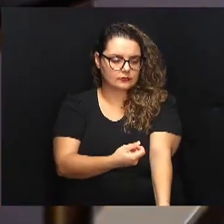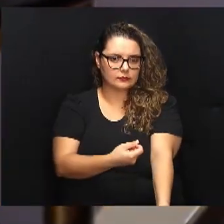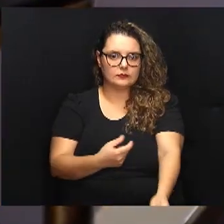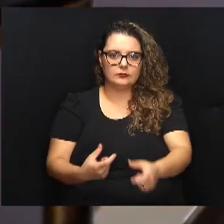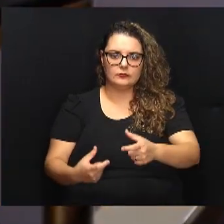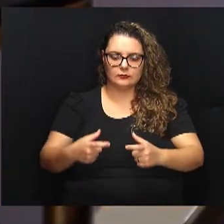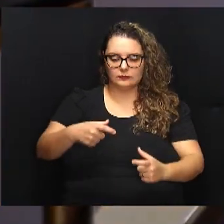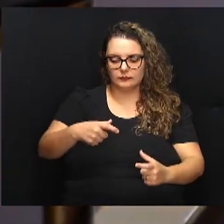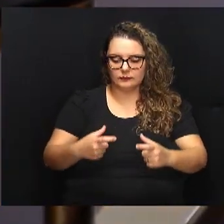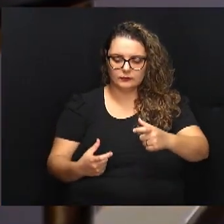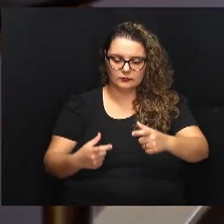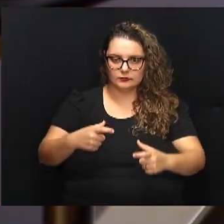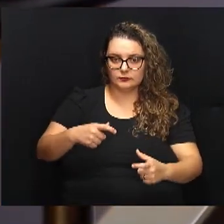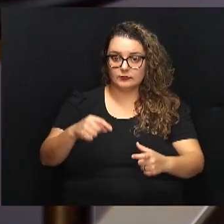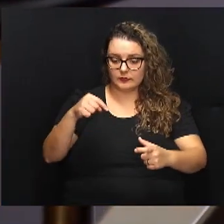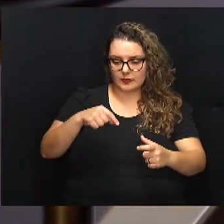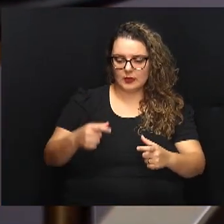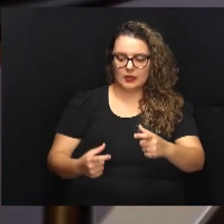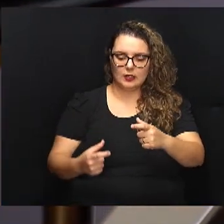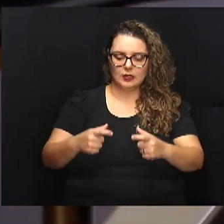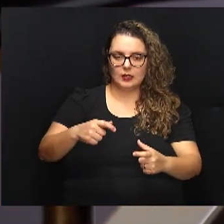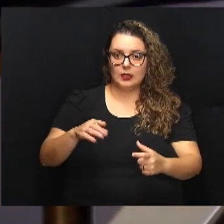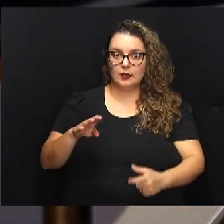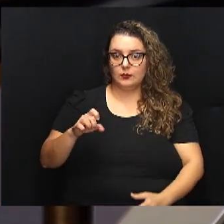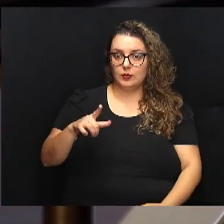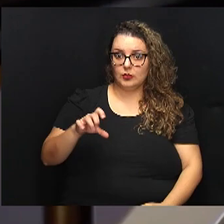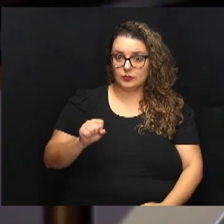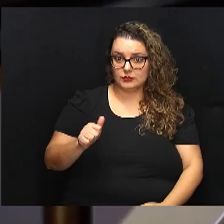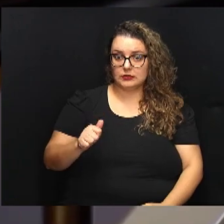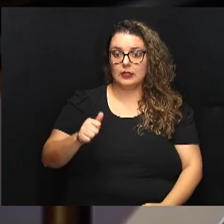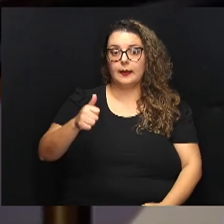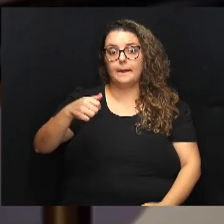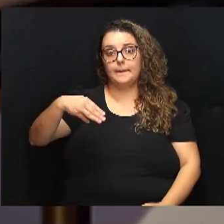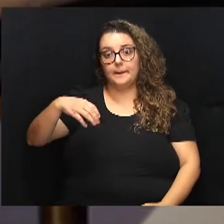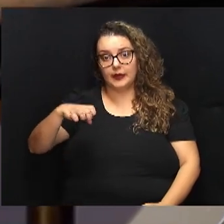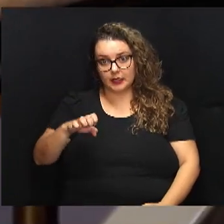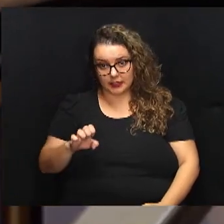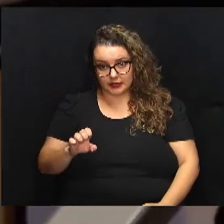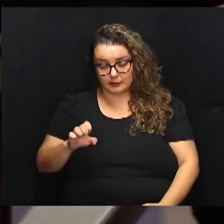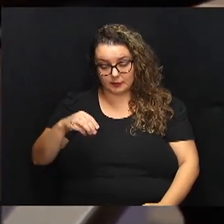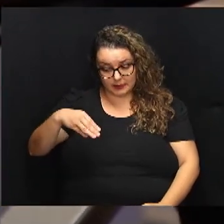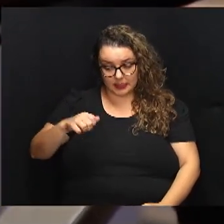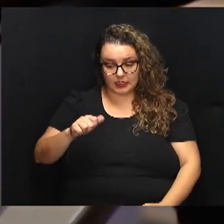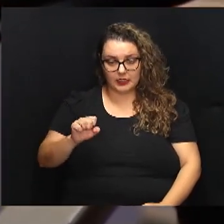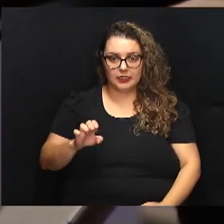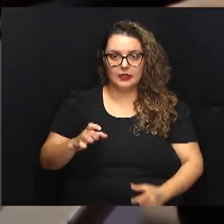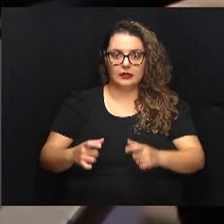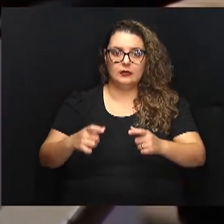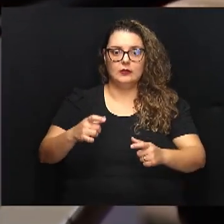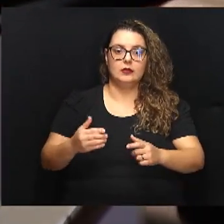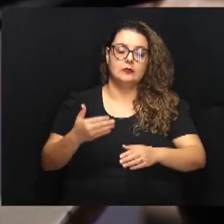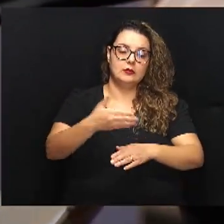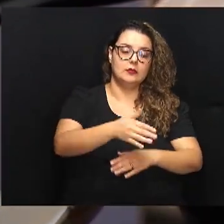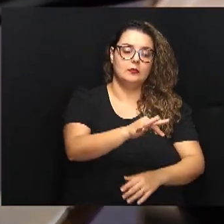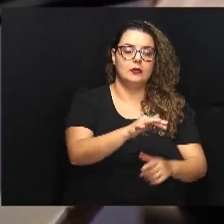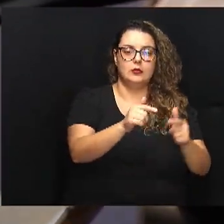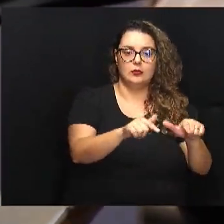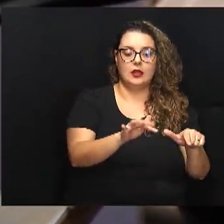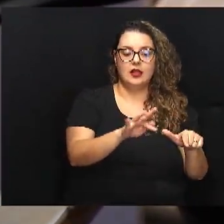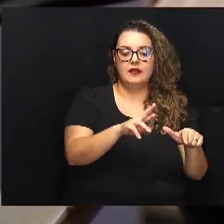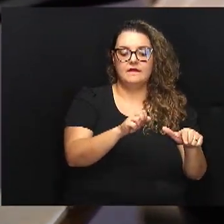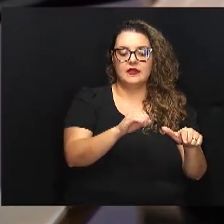bolsa. Essa bolsa, né, que a gente chama de bolsa-mãe, vai para um lugar chamado fracionamento. Né? Lá